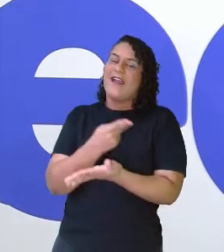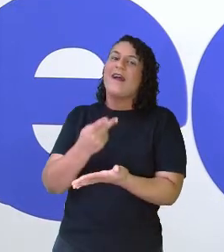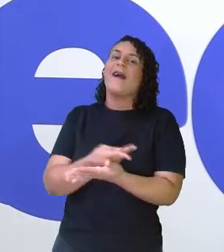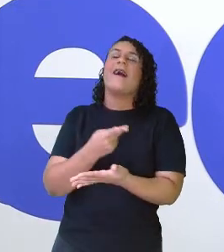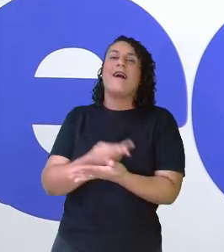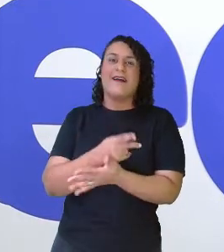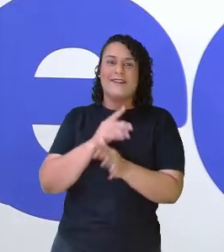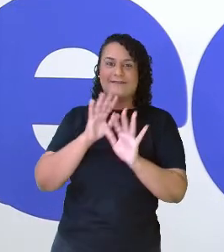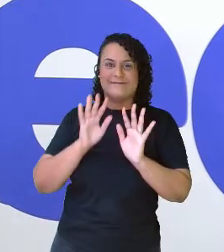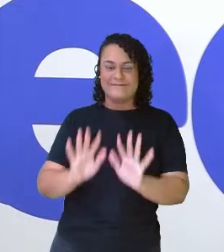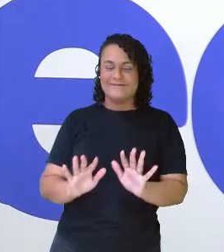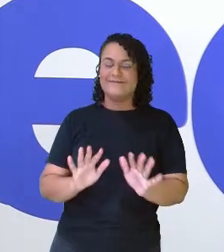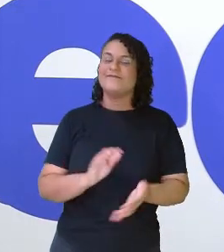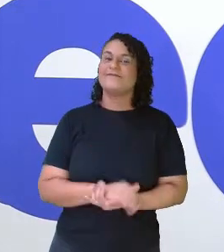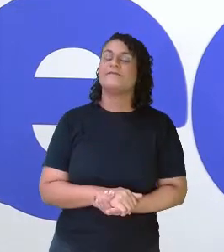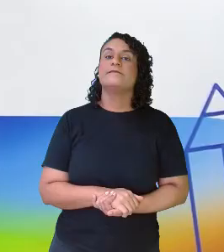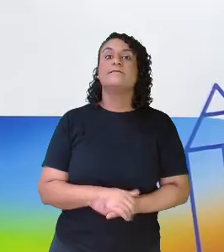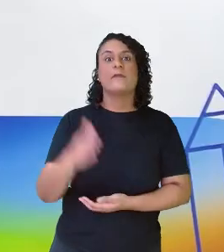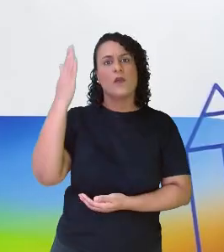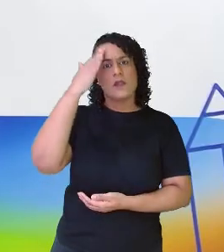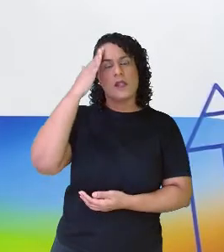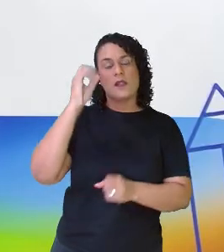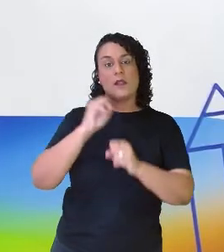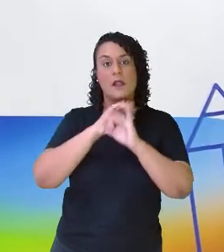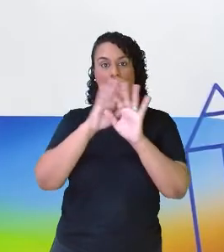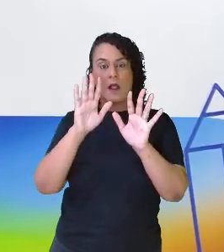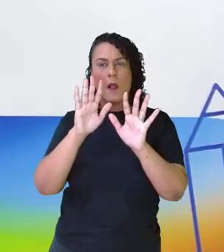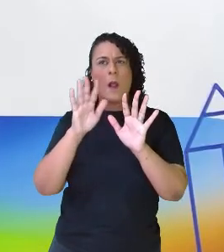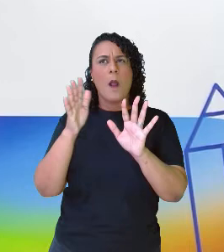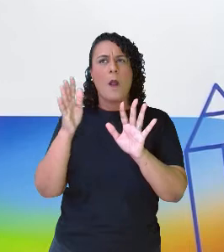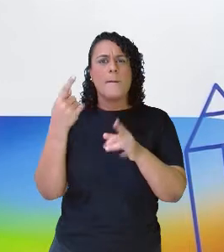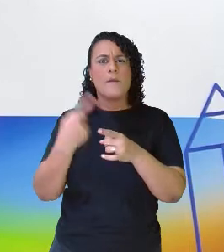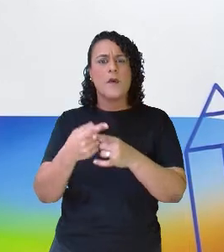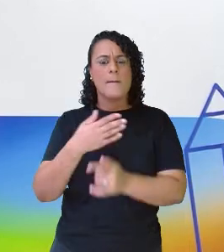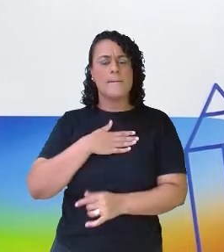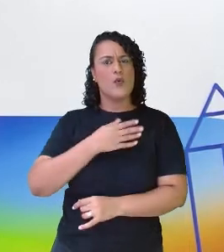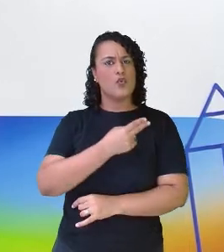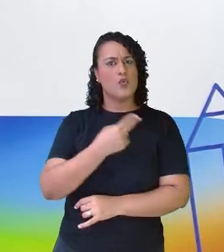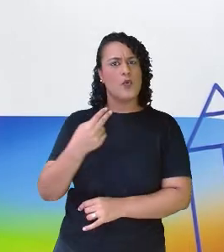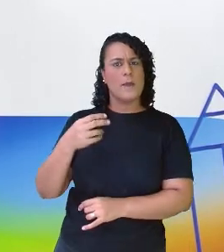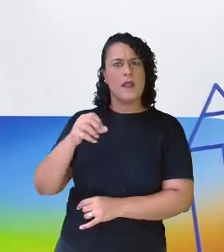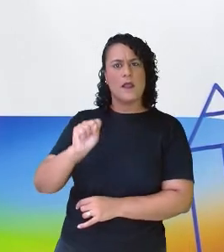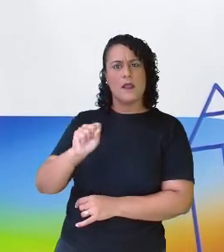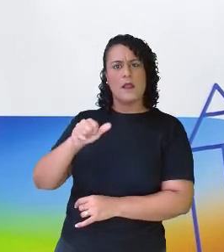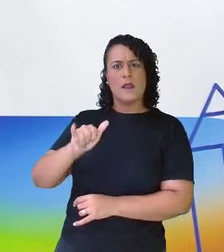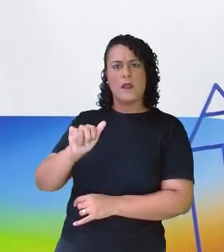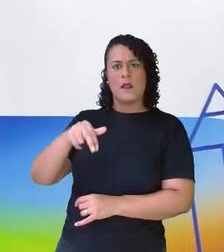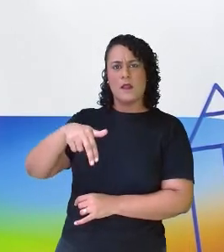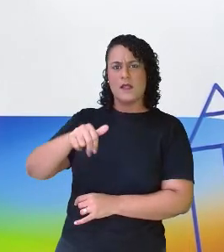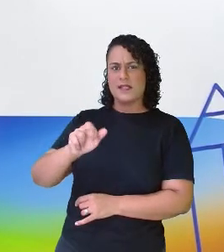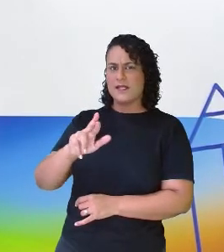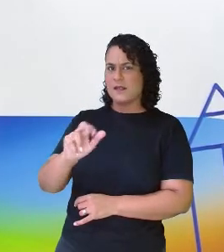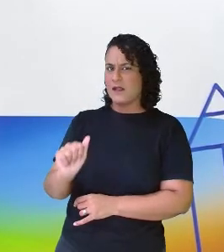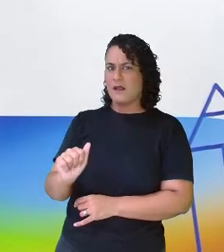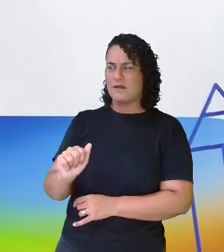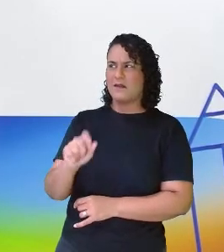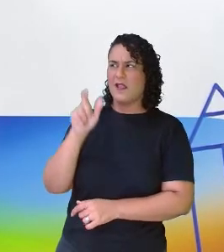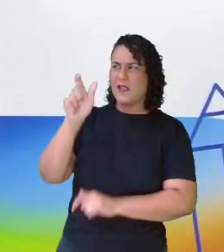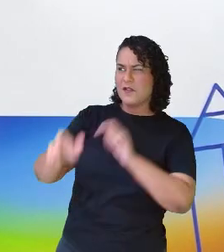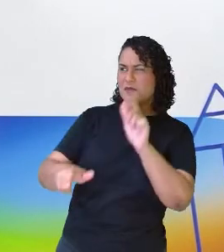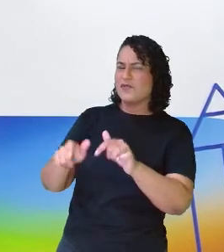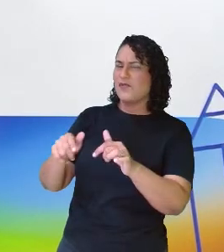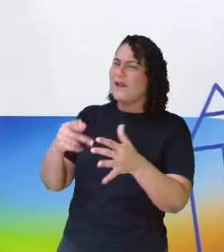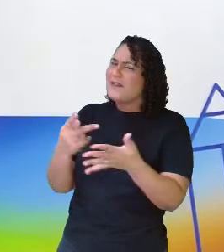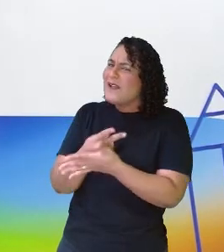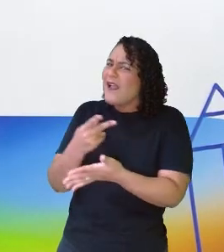consertando. Eu lhe entendo, Raul. Sabe por quê? Porque meu nome é Sinara. E nem todo mundo consegue falar meu nome fácil da